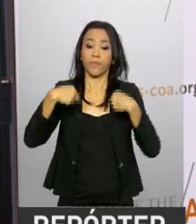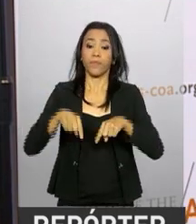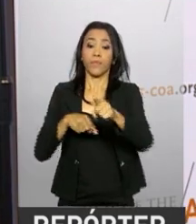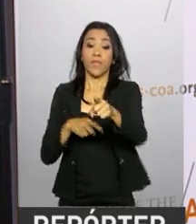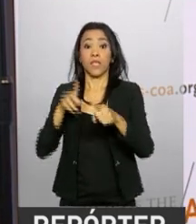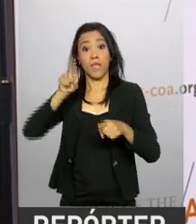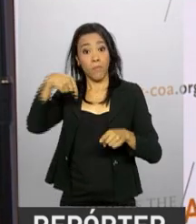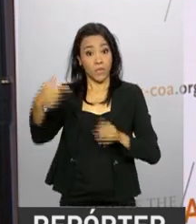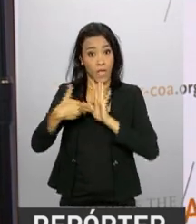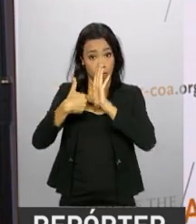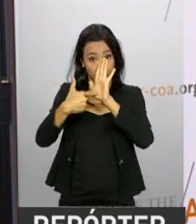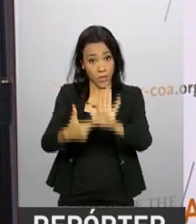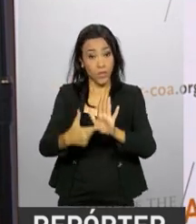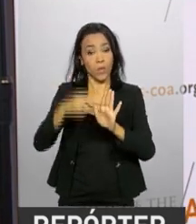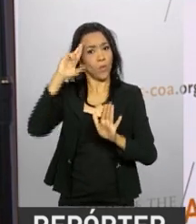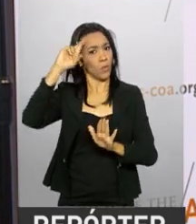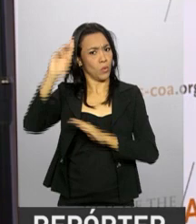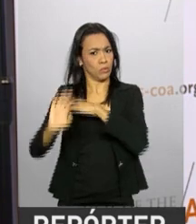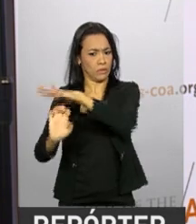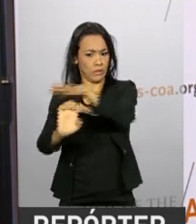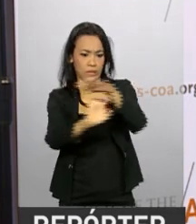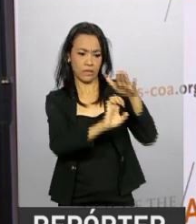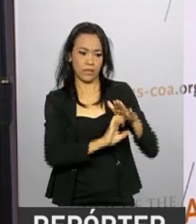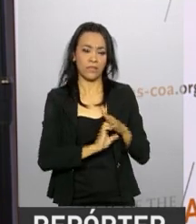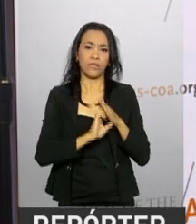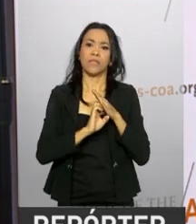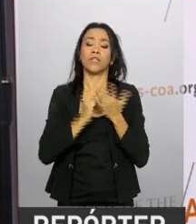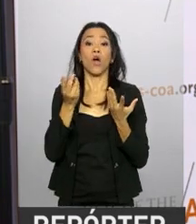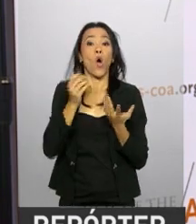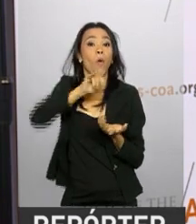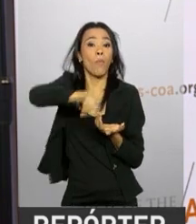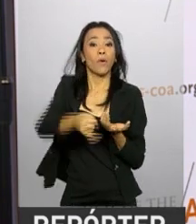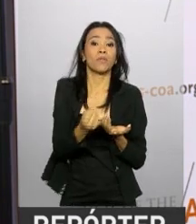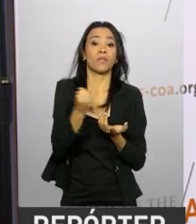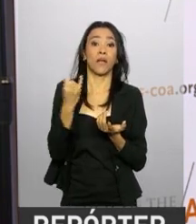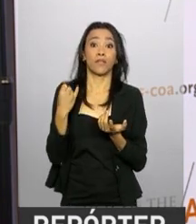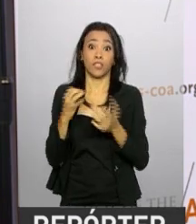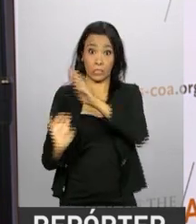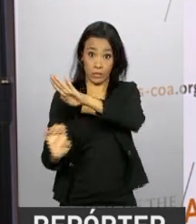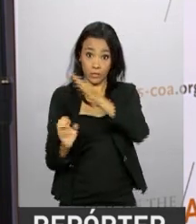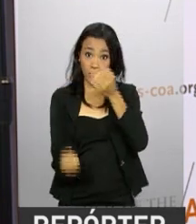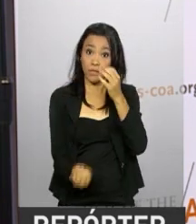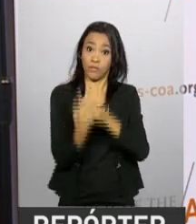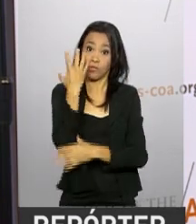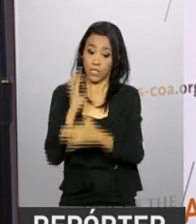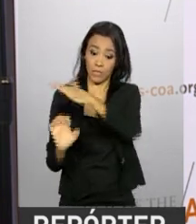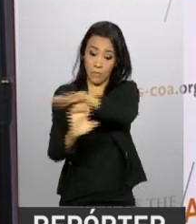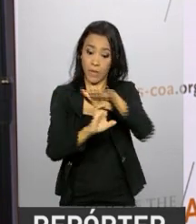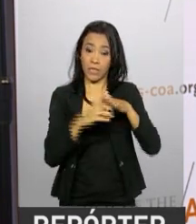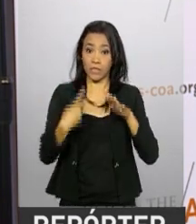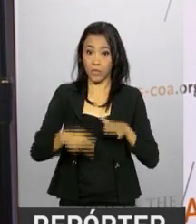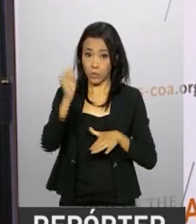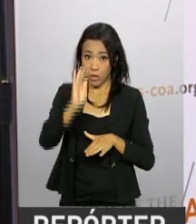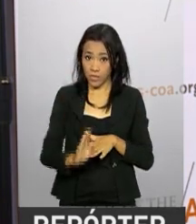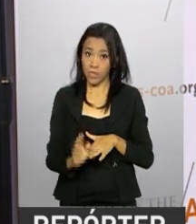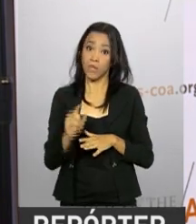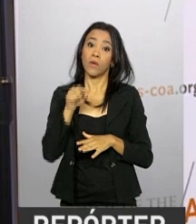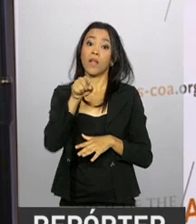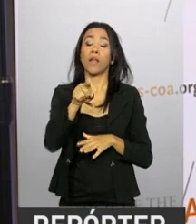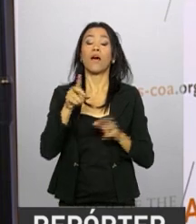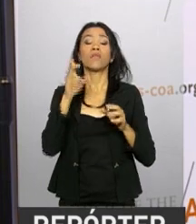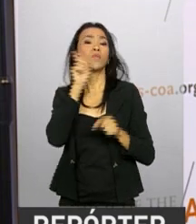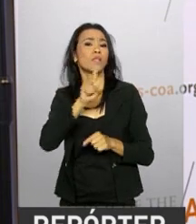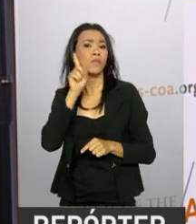norte-americanos novas oportunidades de negócios no Brasil o conselho das Américas que reúne empresários aqui nos Estados